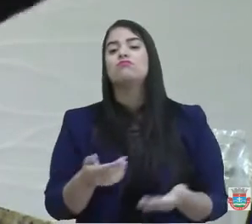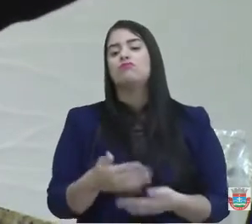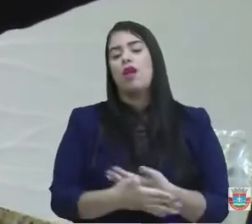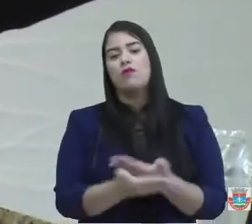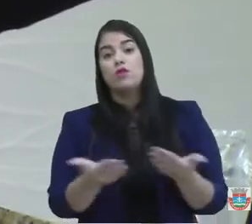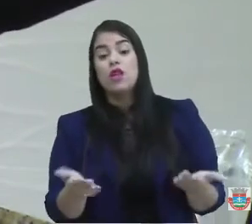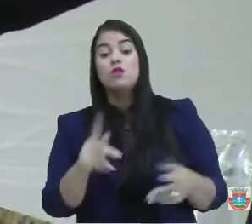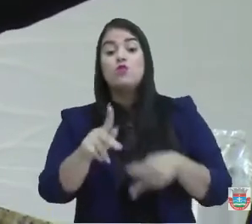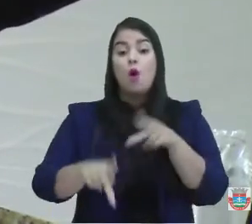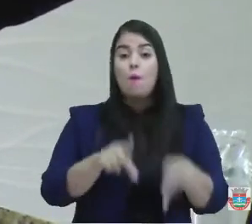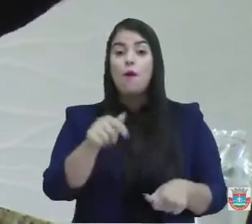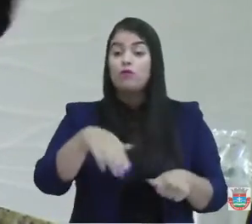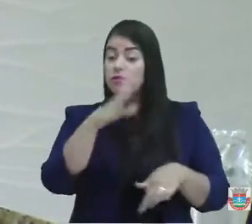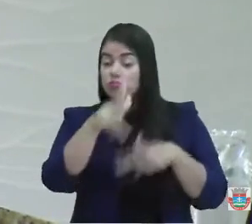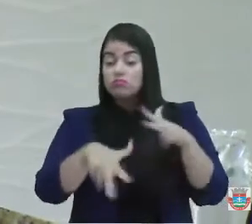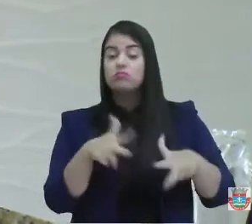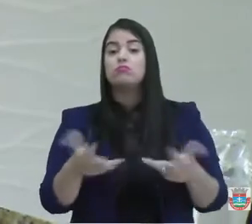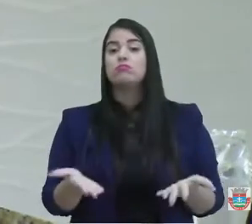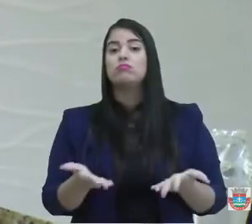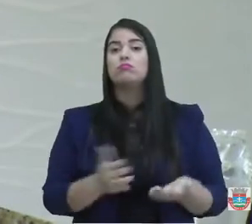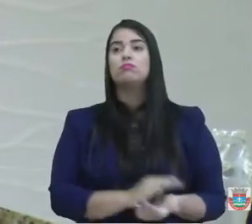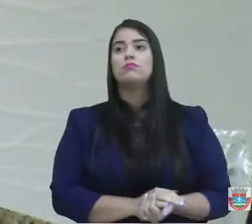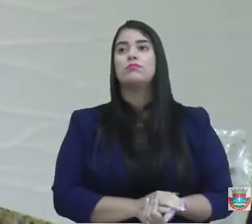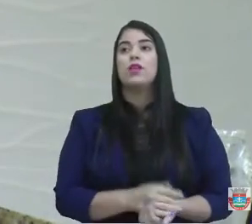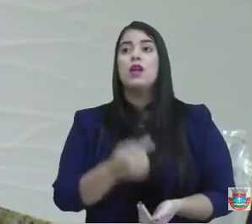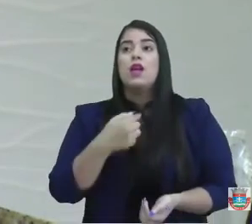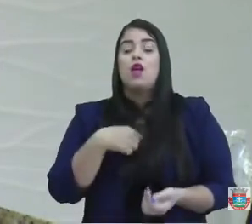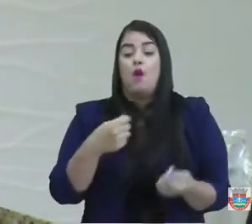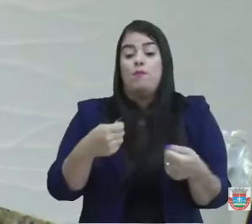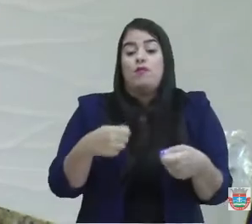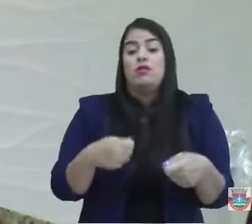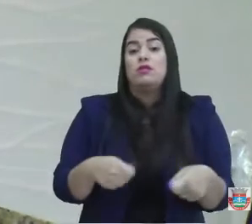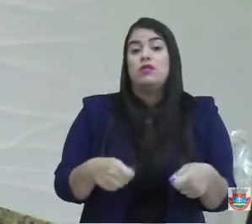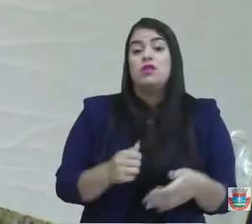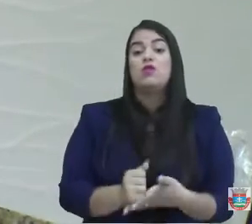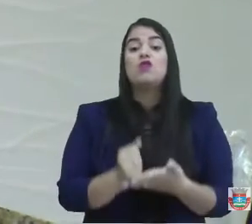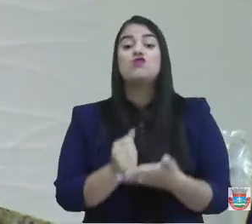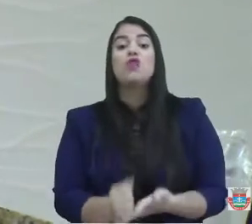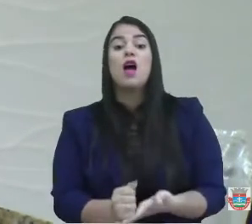o povo. Aí eu tenho que defender aquele